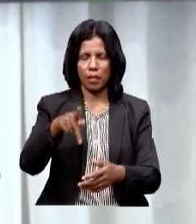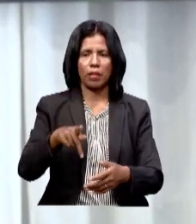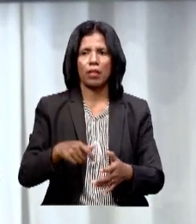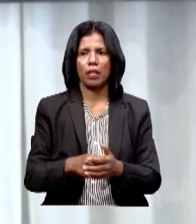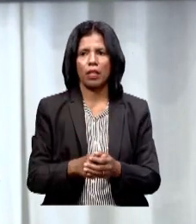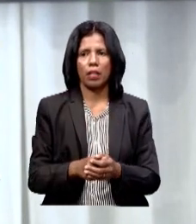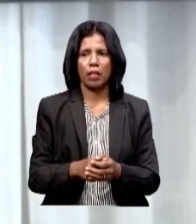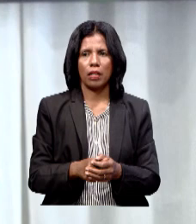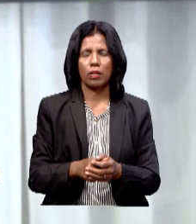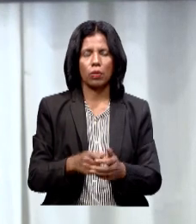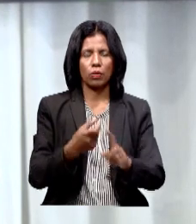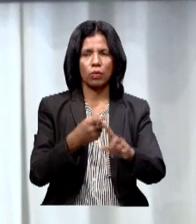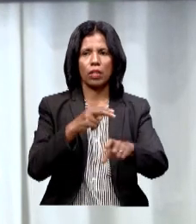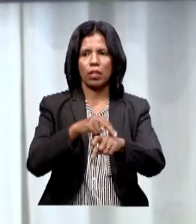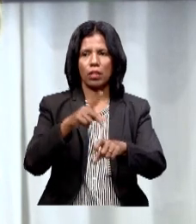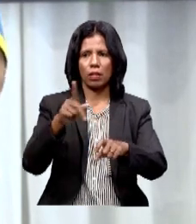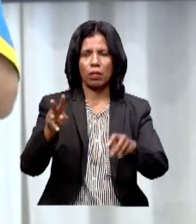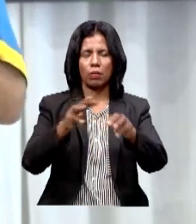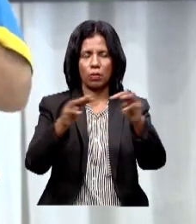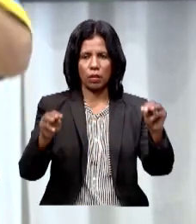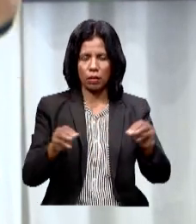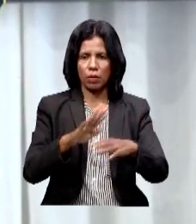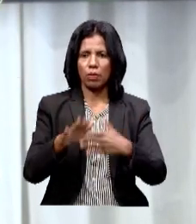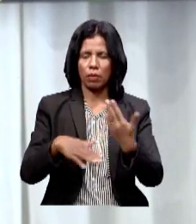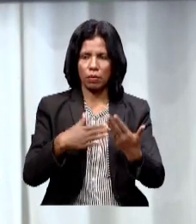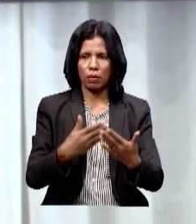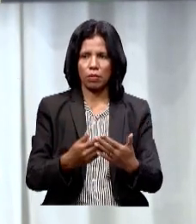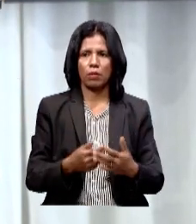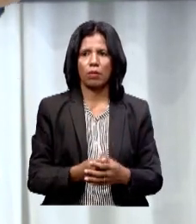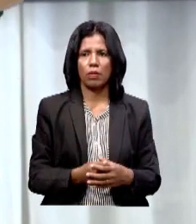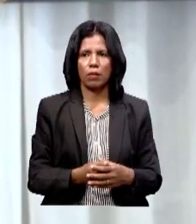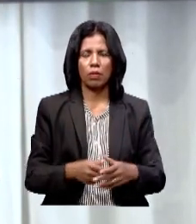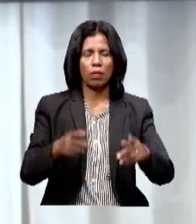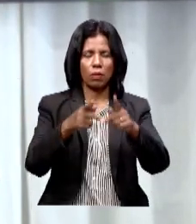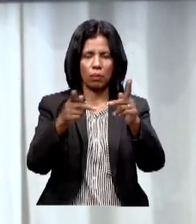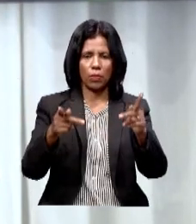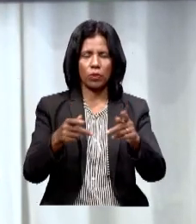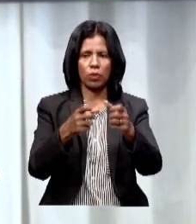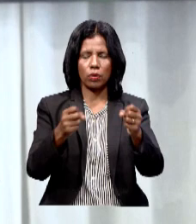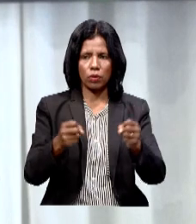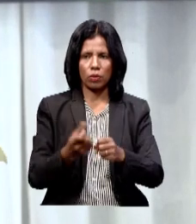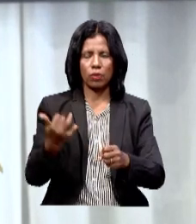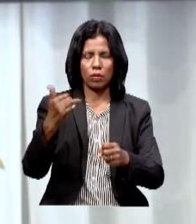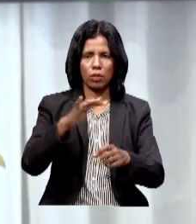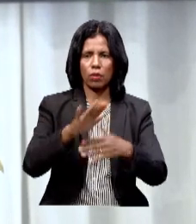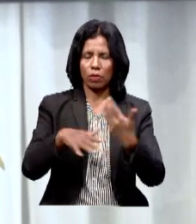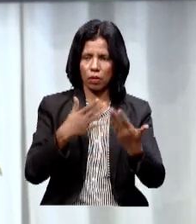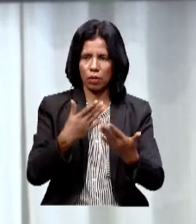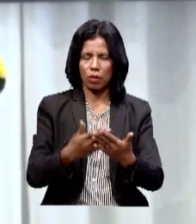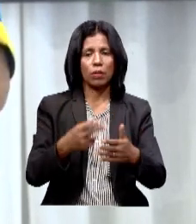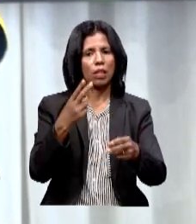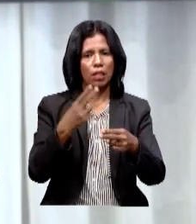di Niamis Nacional Municipal post subsira conferenciste siro mi